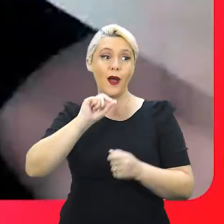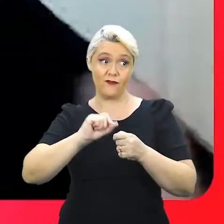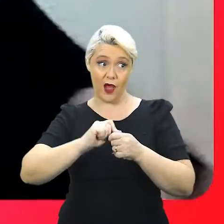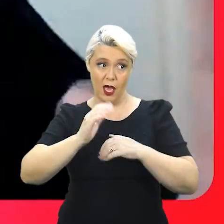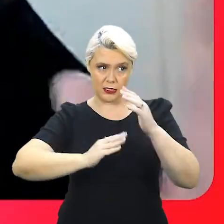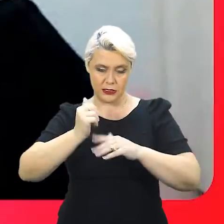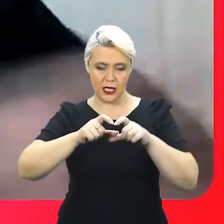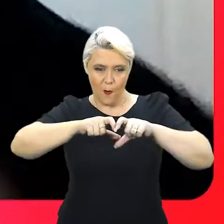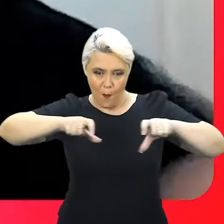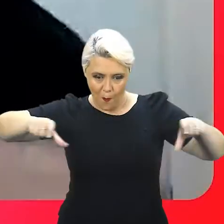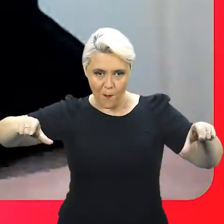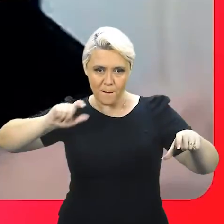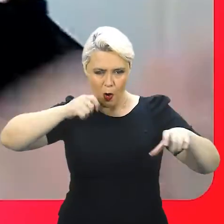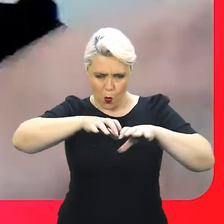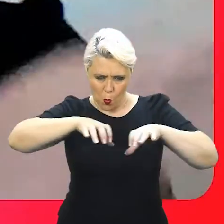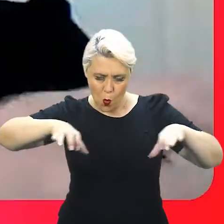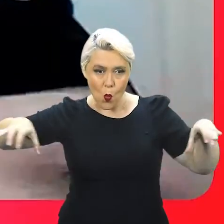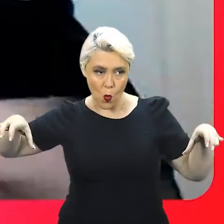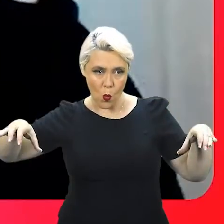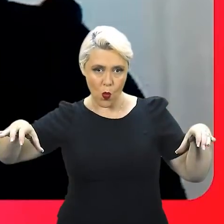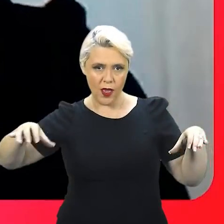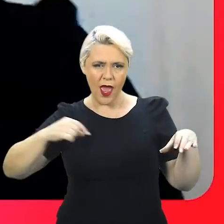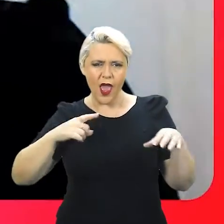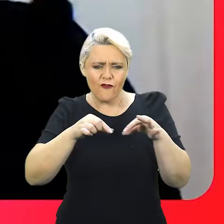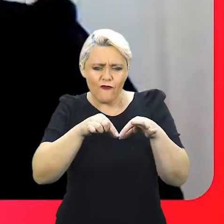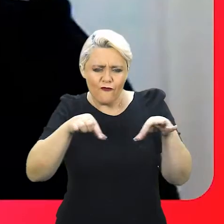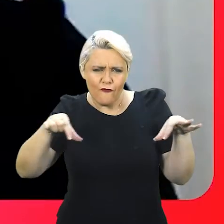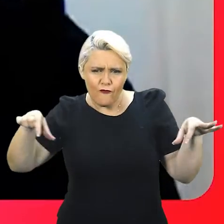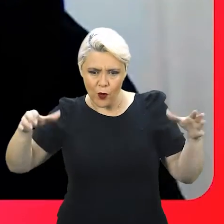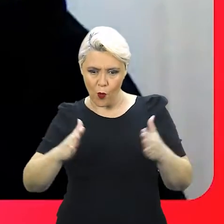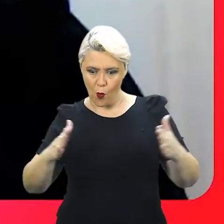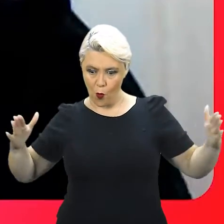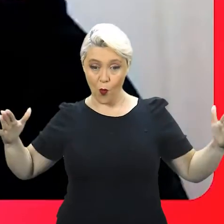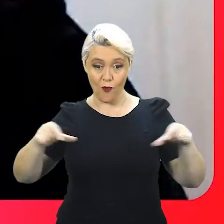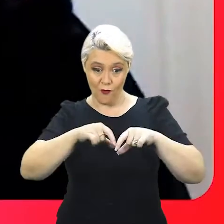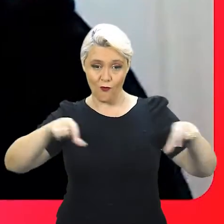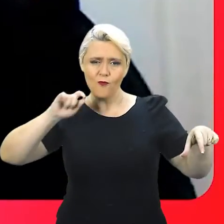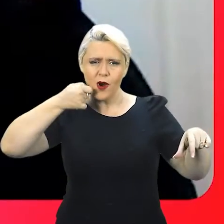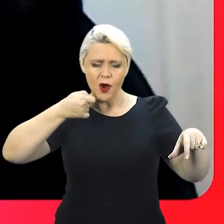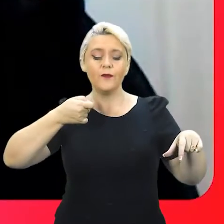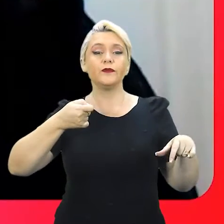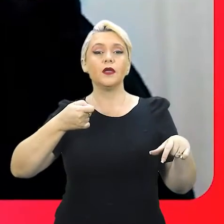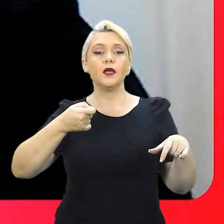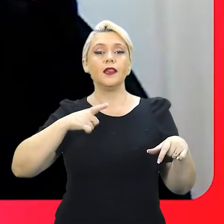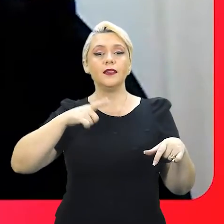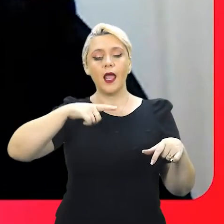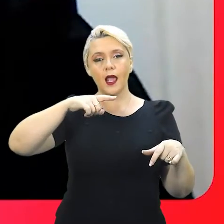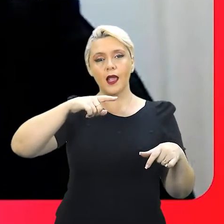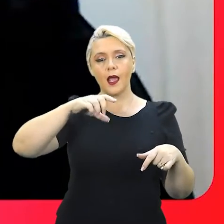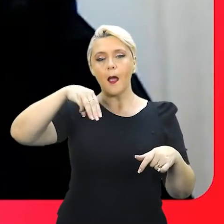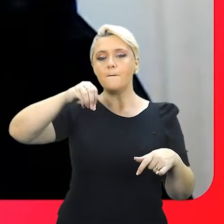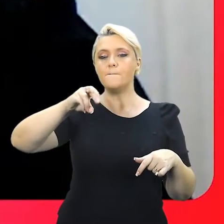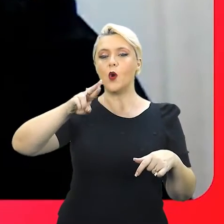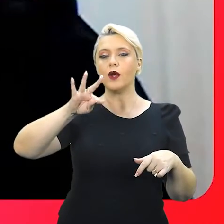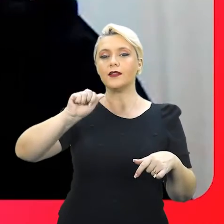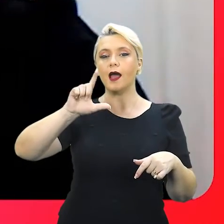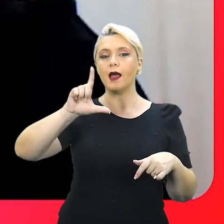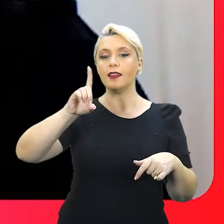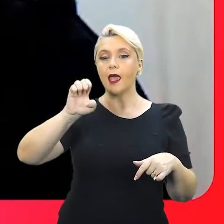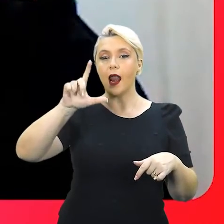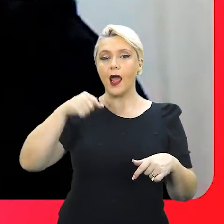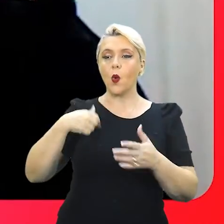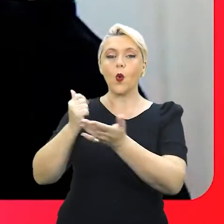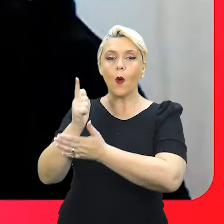pão bengala, né, que é um pão fino, grande. Um pão bengala com mortadela, que eu comprava